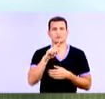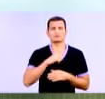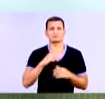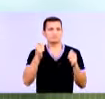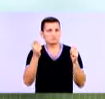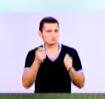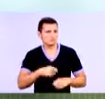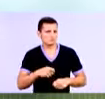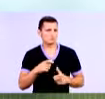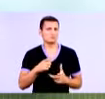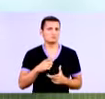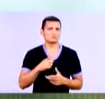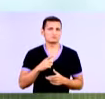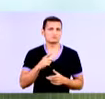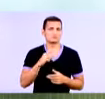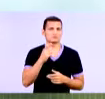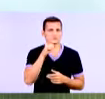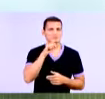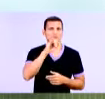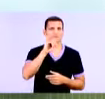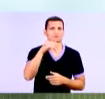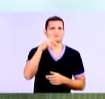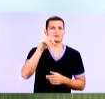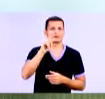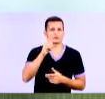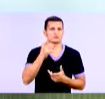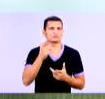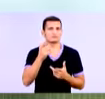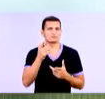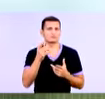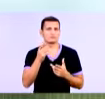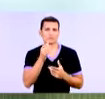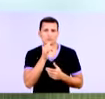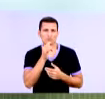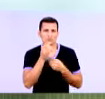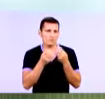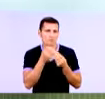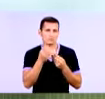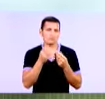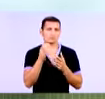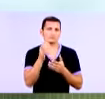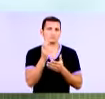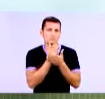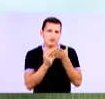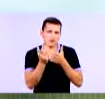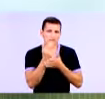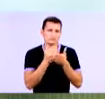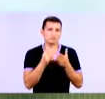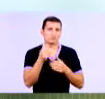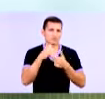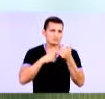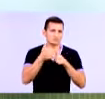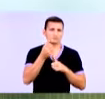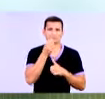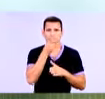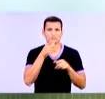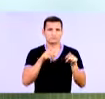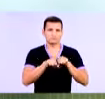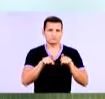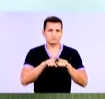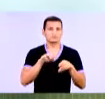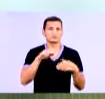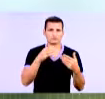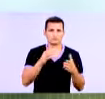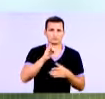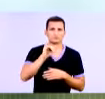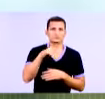nós conseguimos com JPEG uma compressão muito boa das imagens, né? Com uma qualidade relativamente boa também. Então